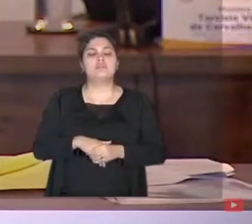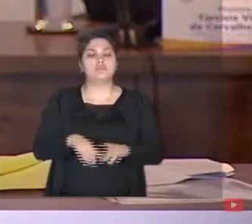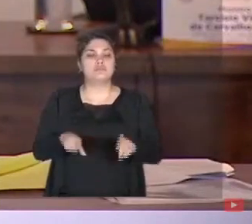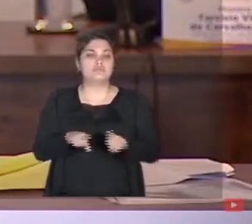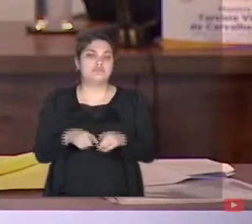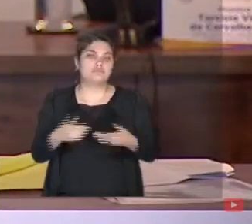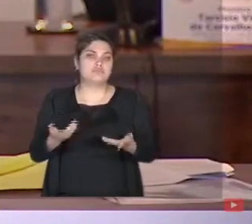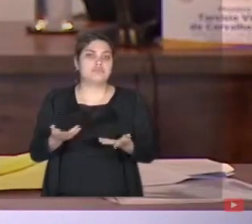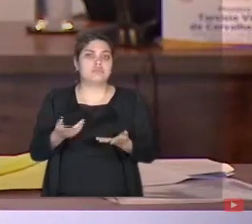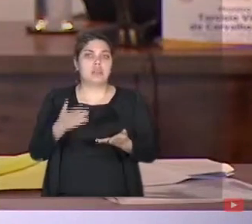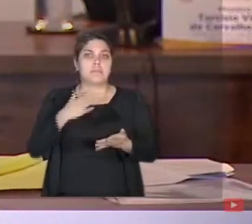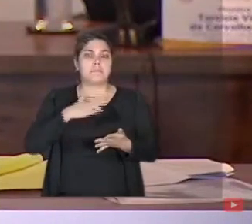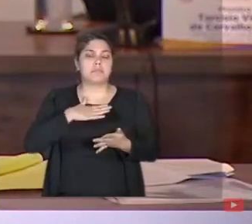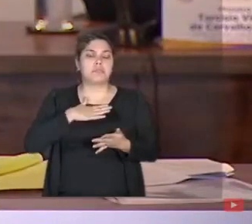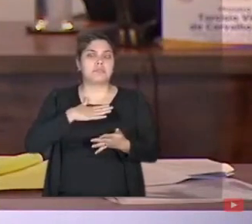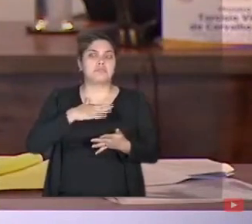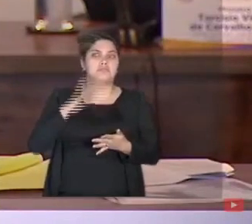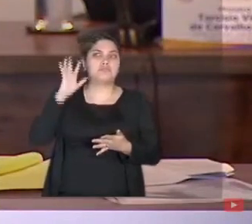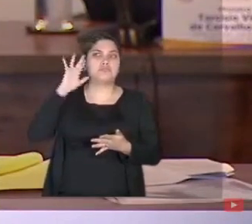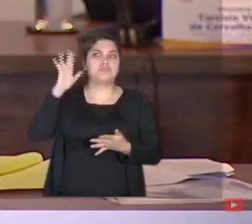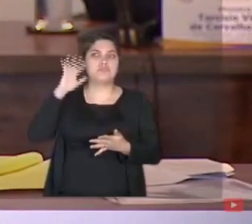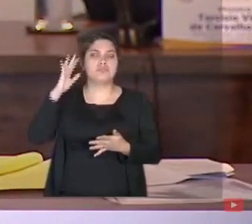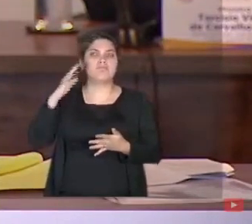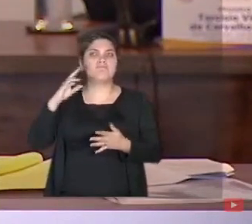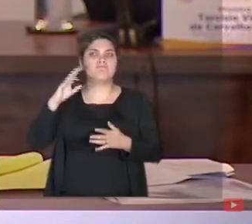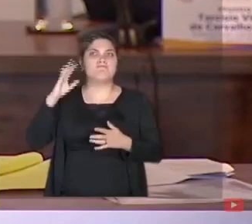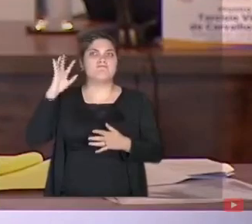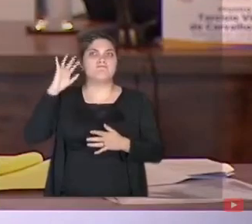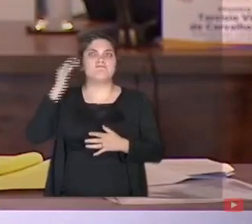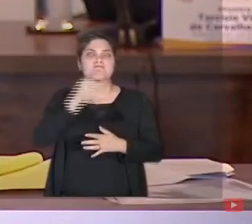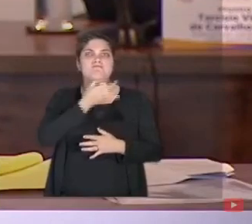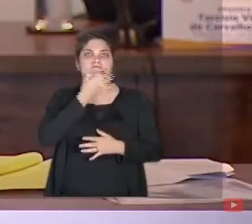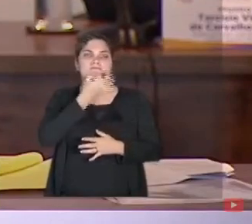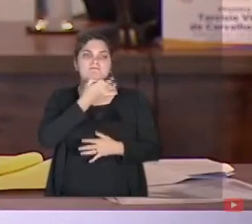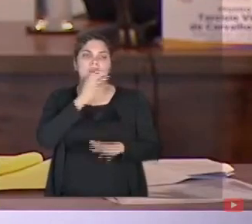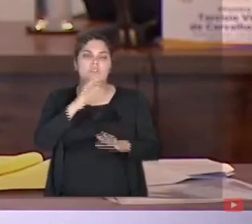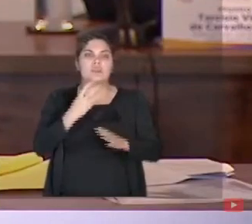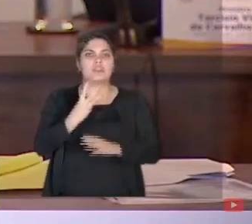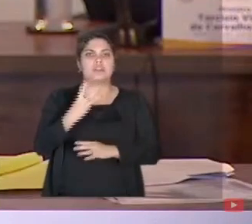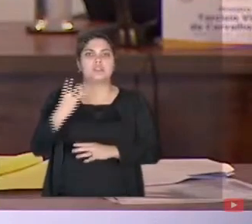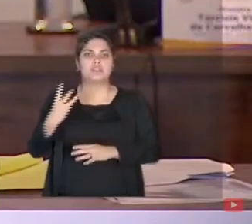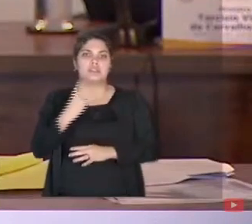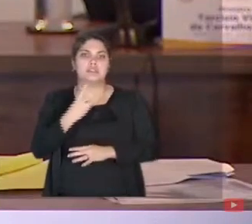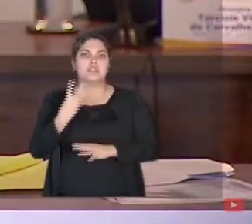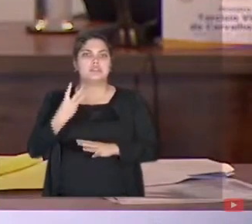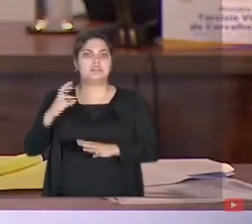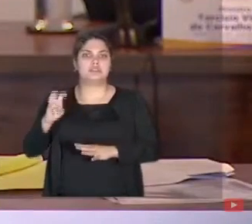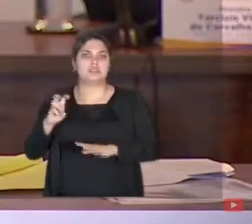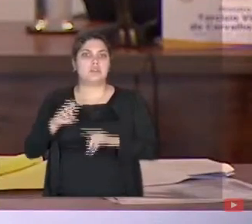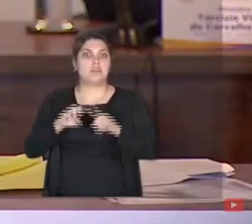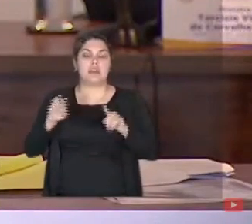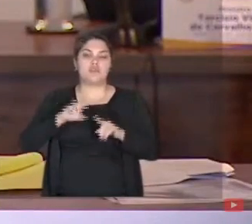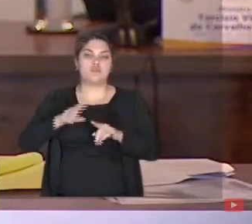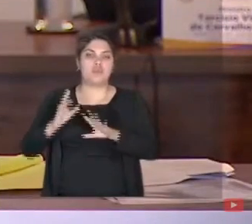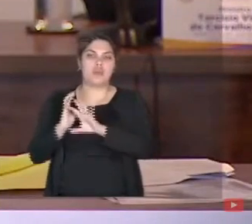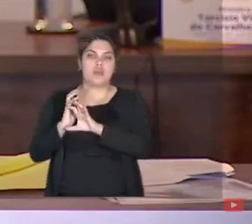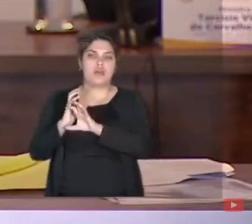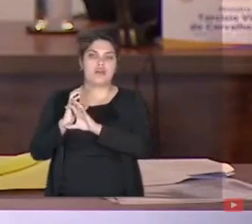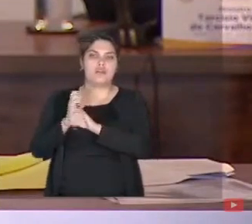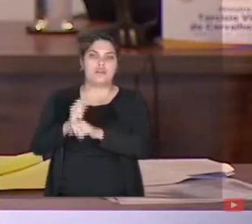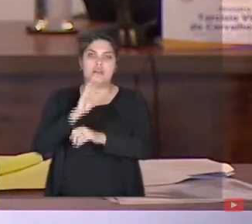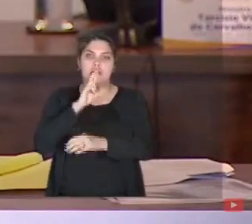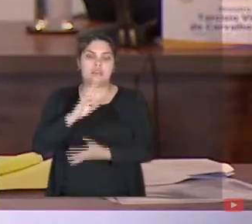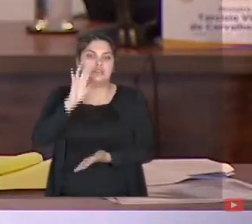portanto, a minha estimativa íntima é alguma coisa entre 30 e 35, mas não é uma previsão.